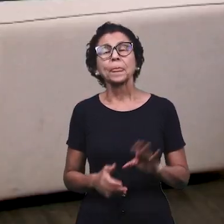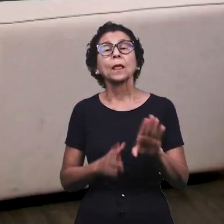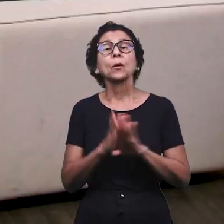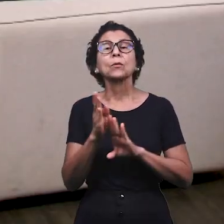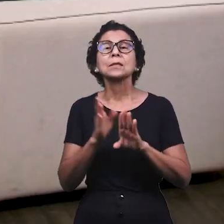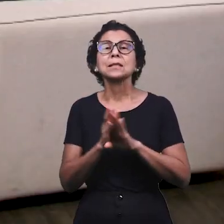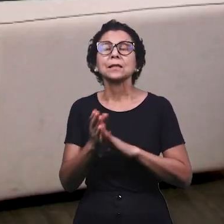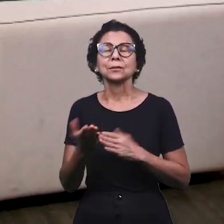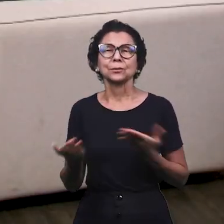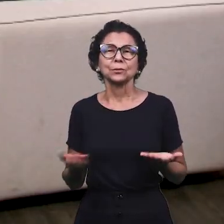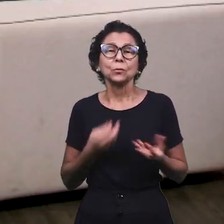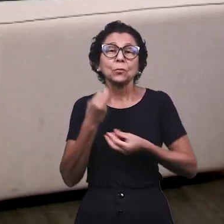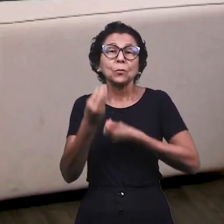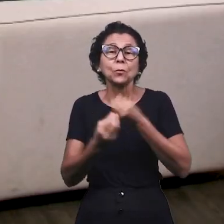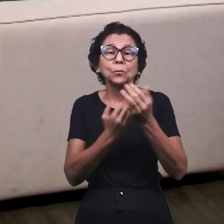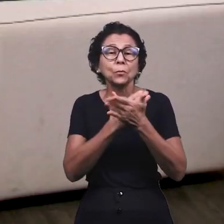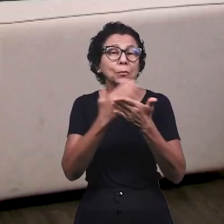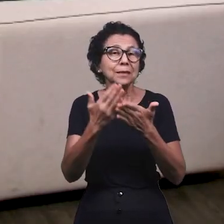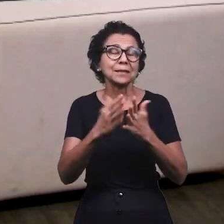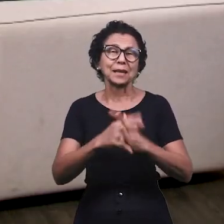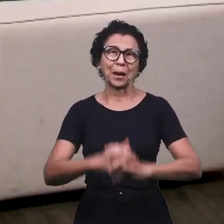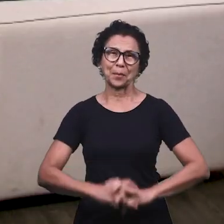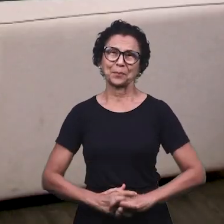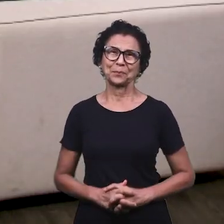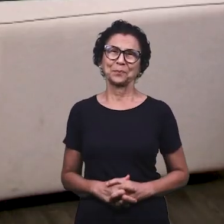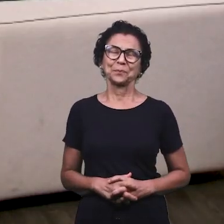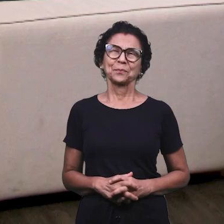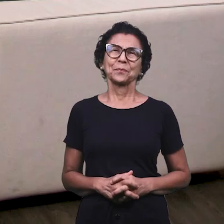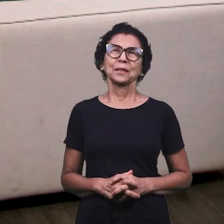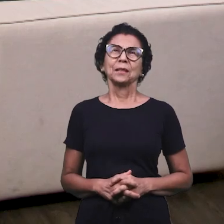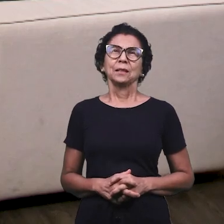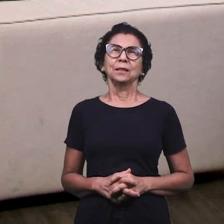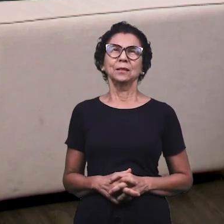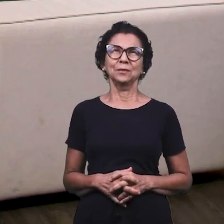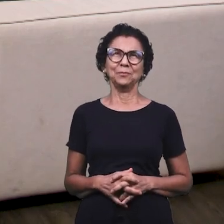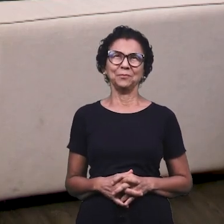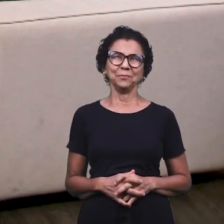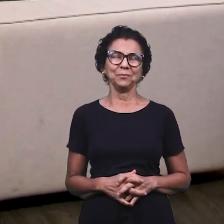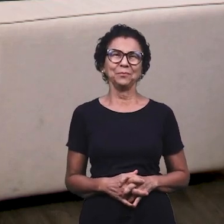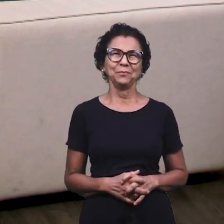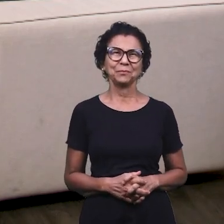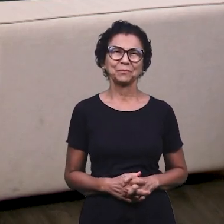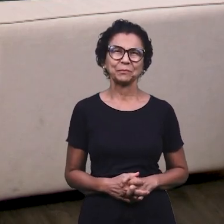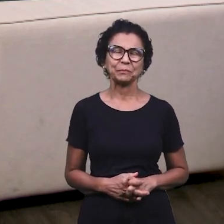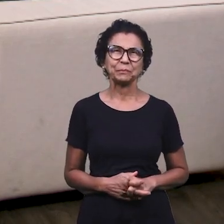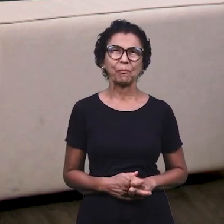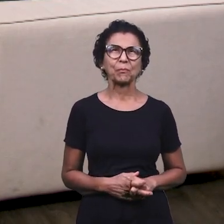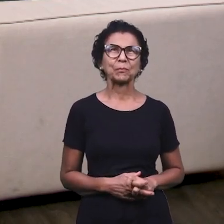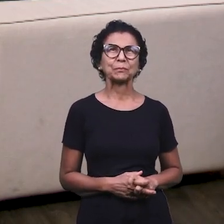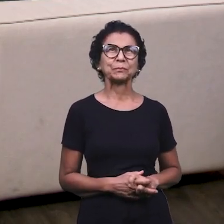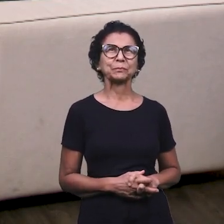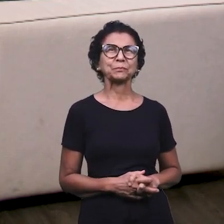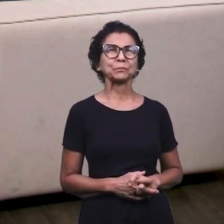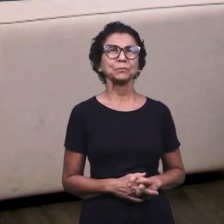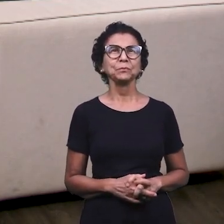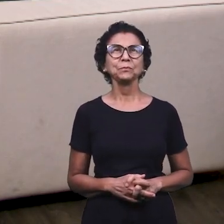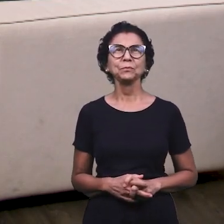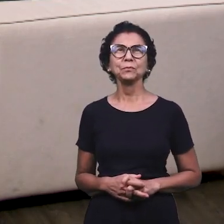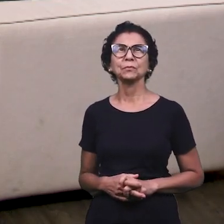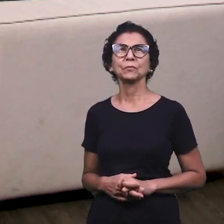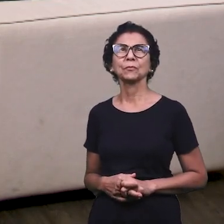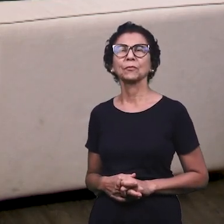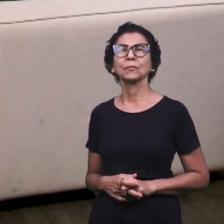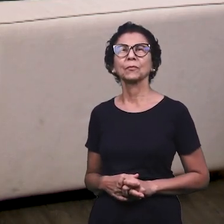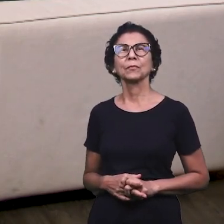conselho que você daria? Ele começa por onde? Vamos lá, Normalmente hoje, assim, te interrompendo, Tem um radar expresso, diz né, assim, que facilitou normalmente bastante.